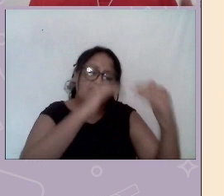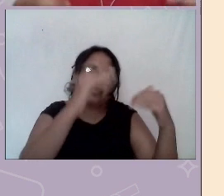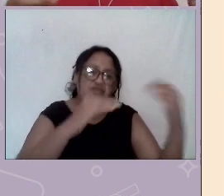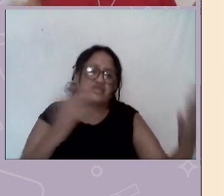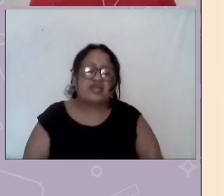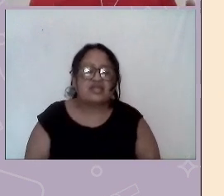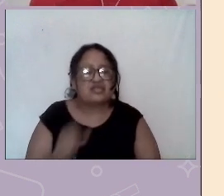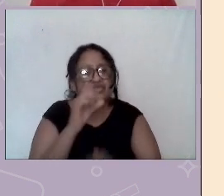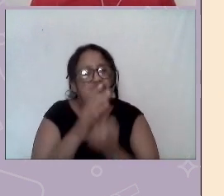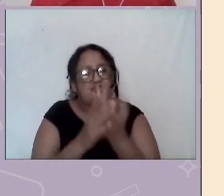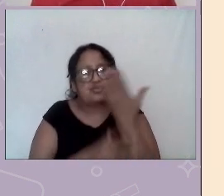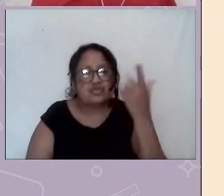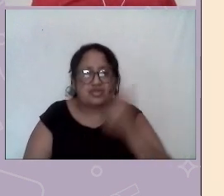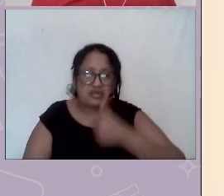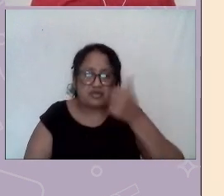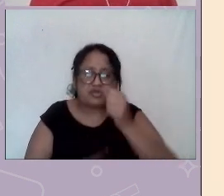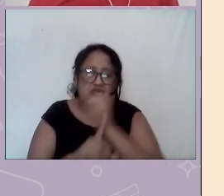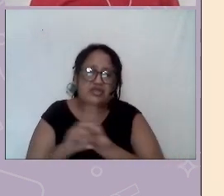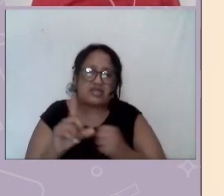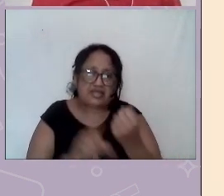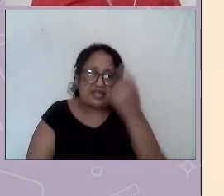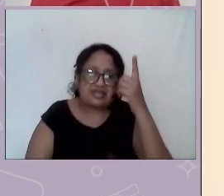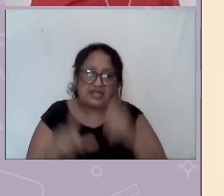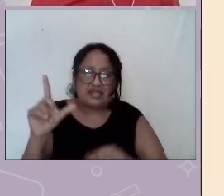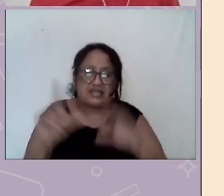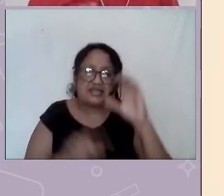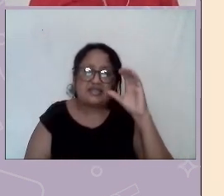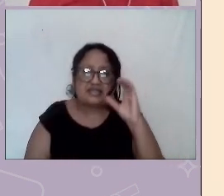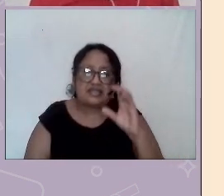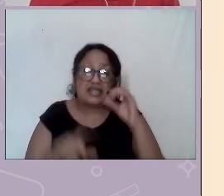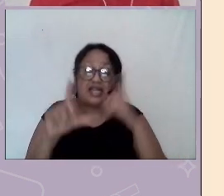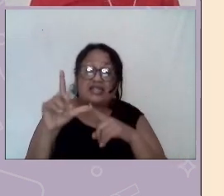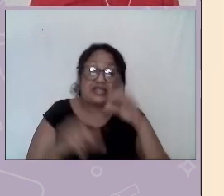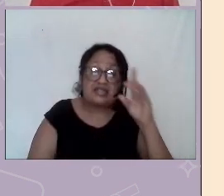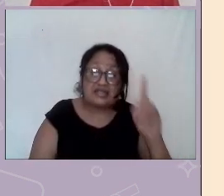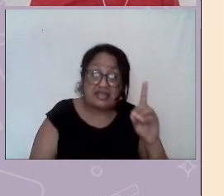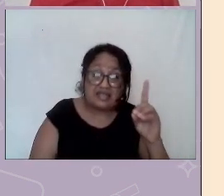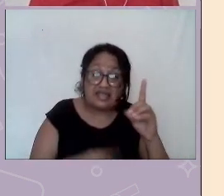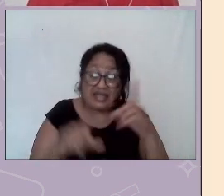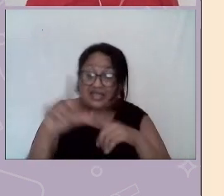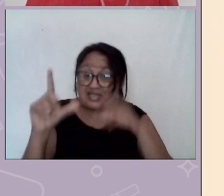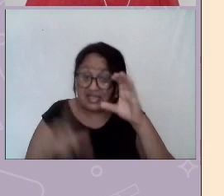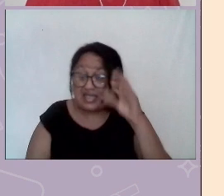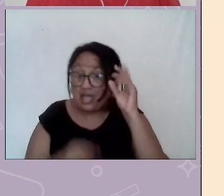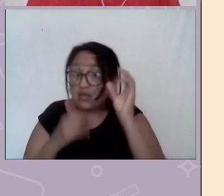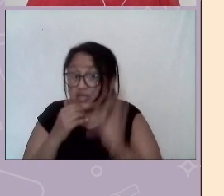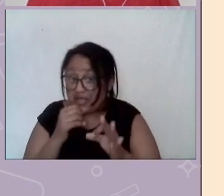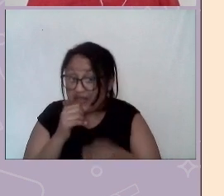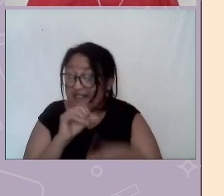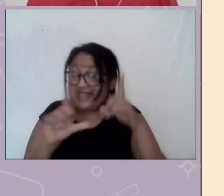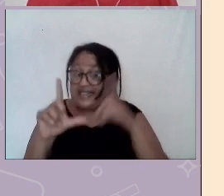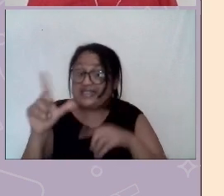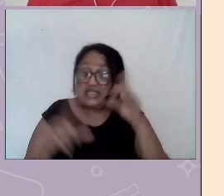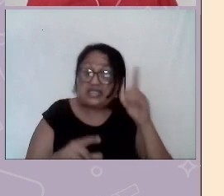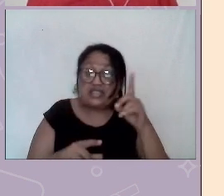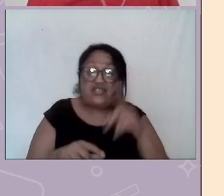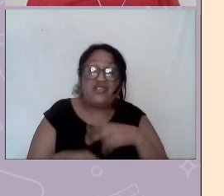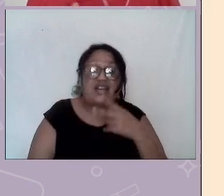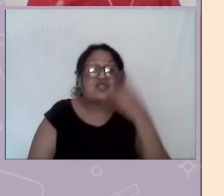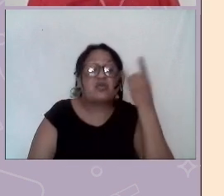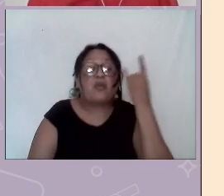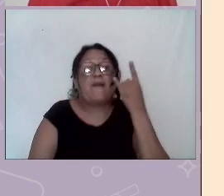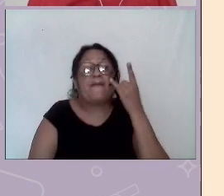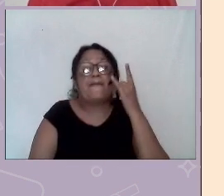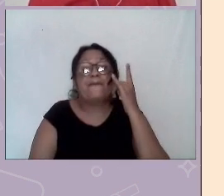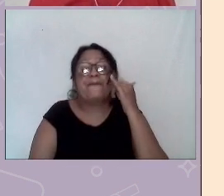origem às primeiras sociedades a letra D fala da metalurgia que é uma